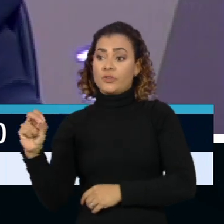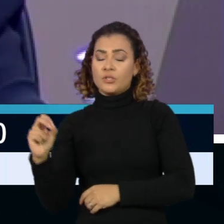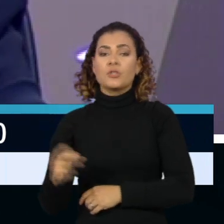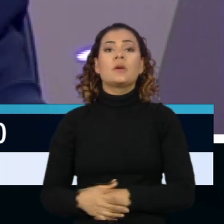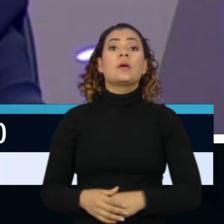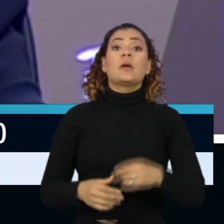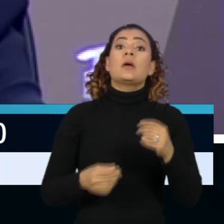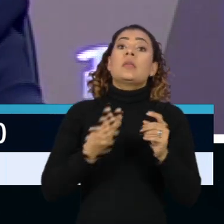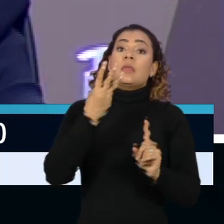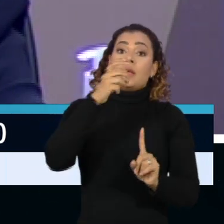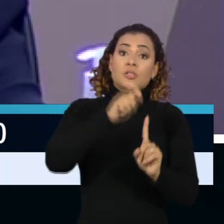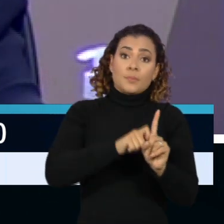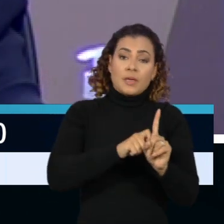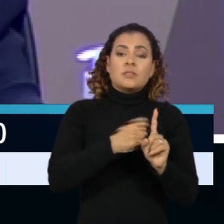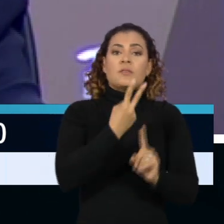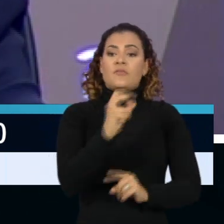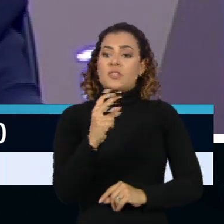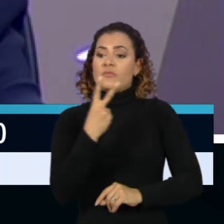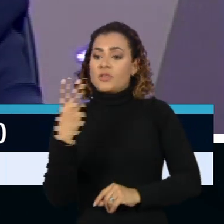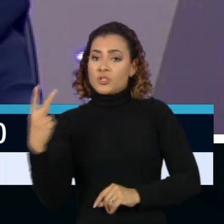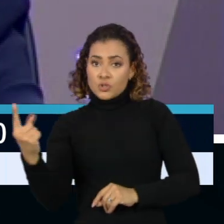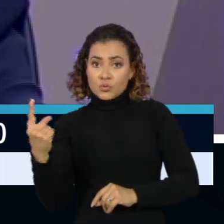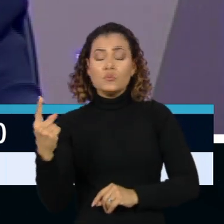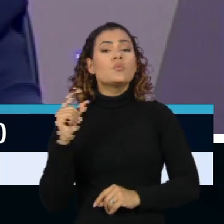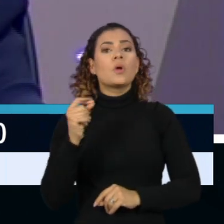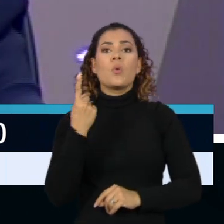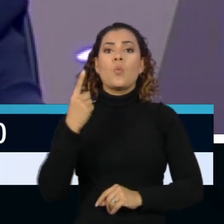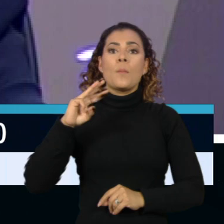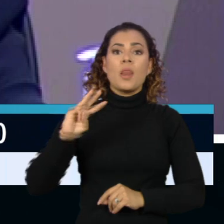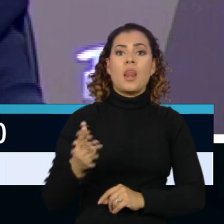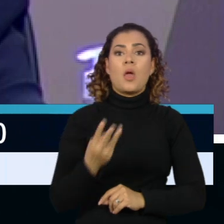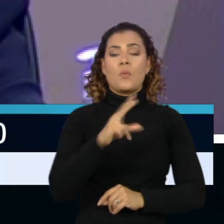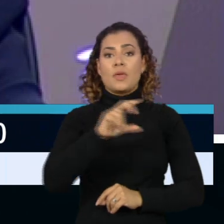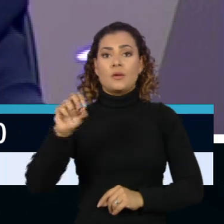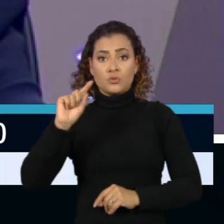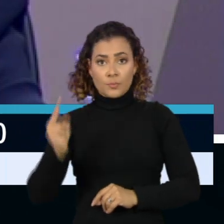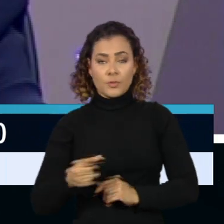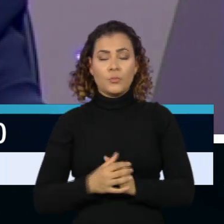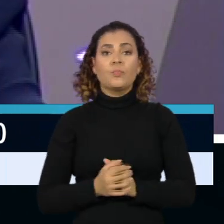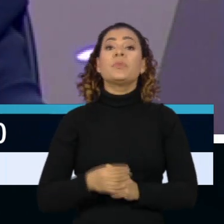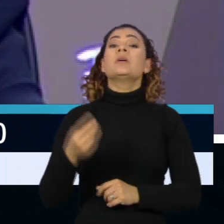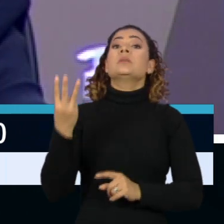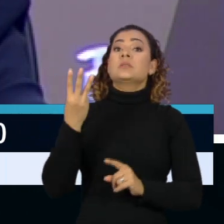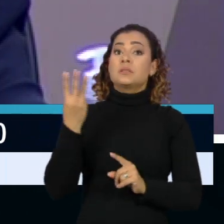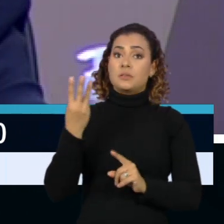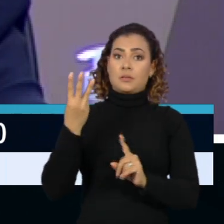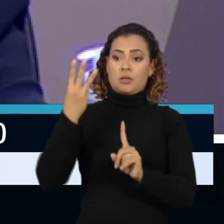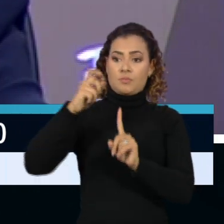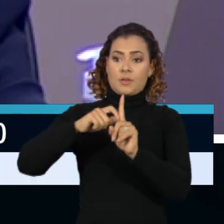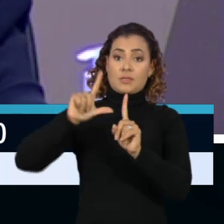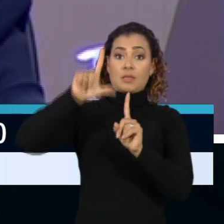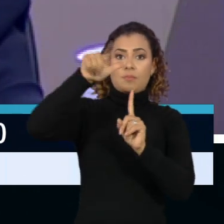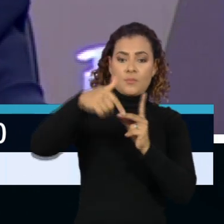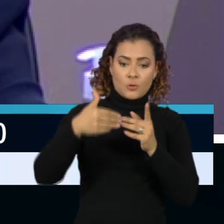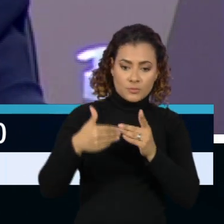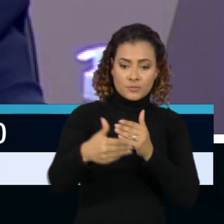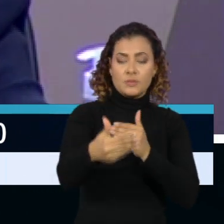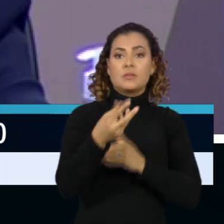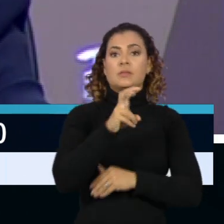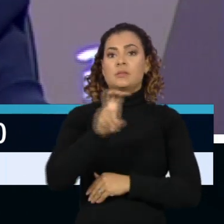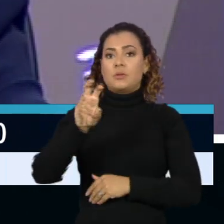Primeiro trimestre de 2021, 1 milhão e meio. Segundo trimestre de 2021, 5